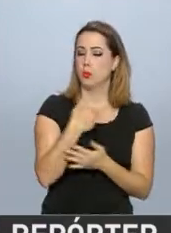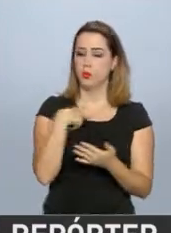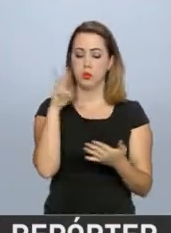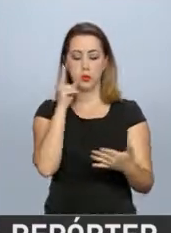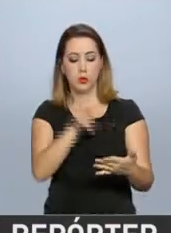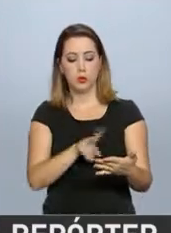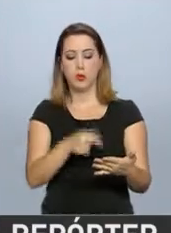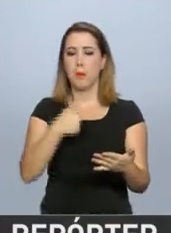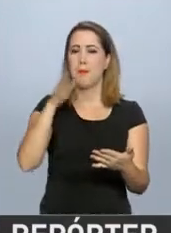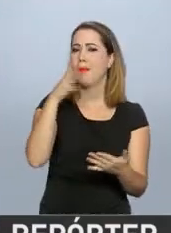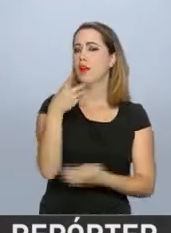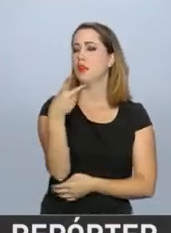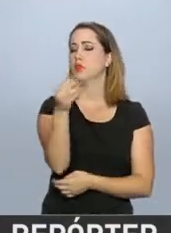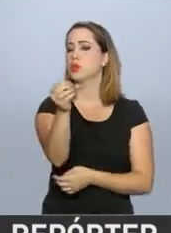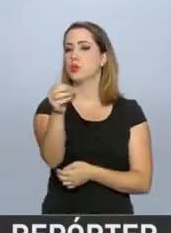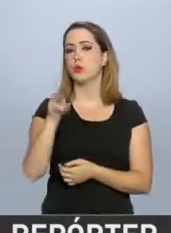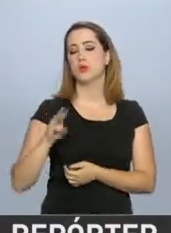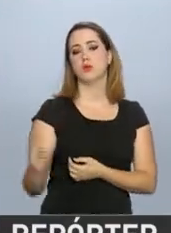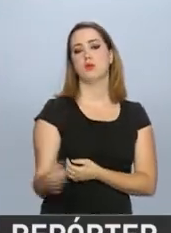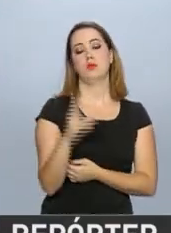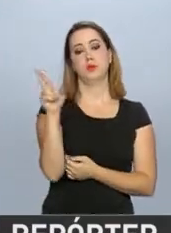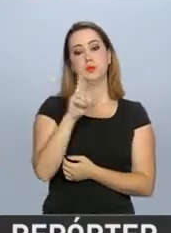200 milhões de reais